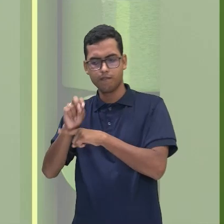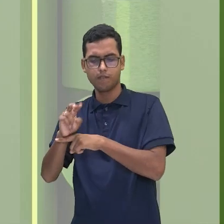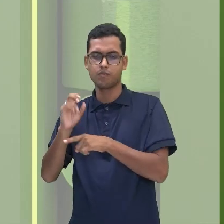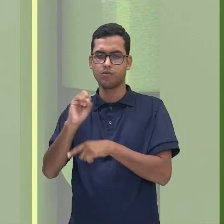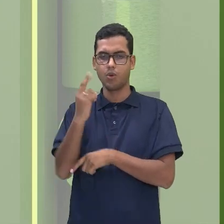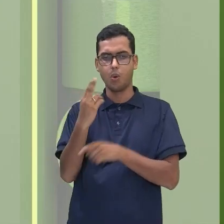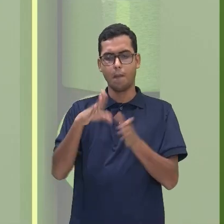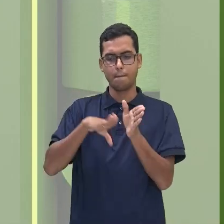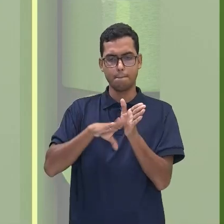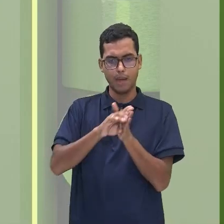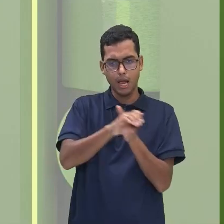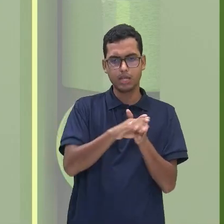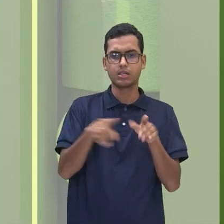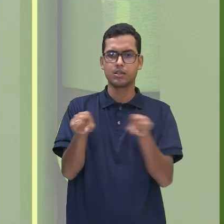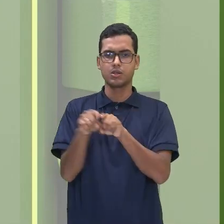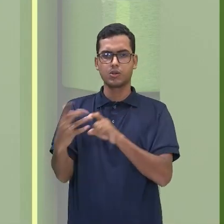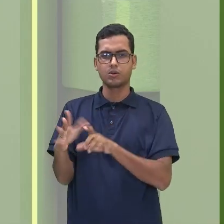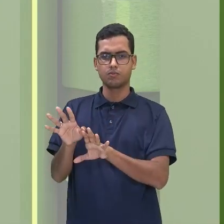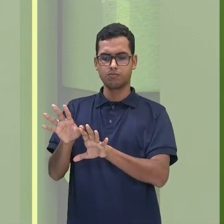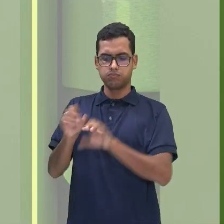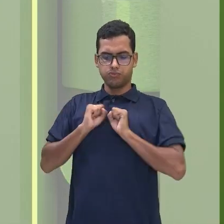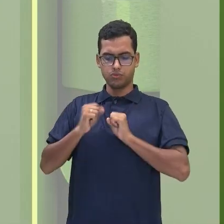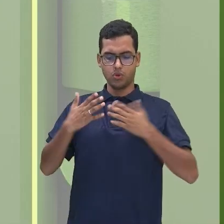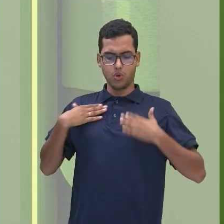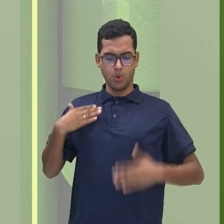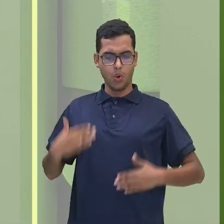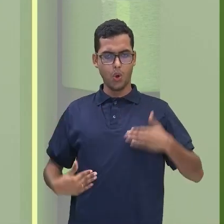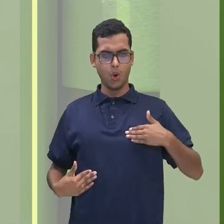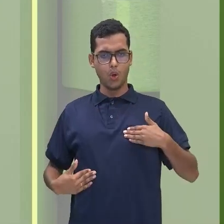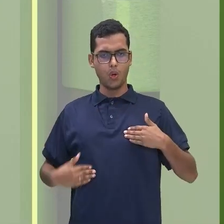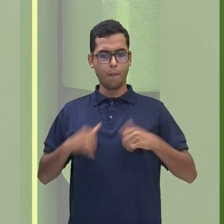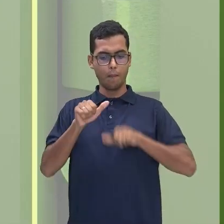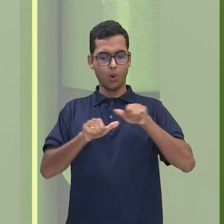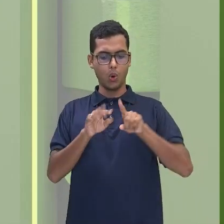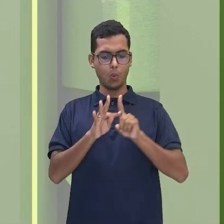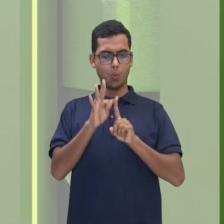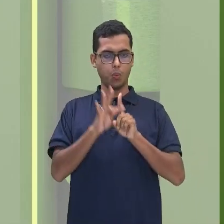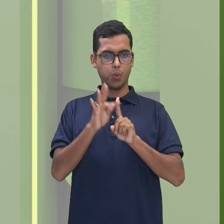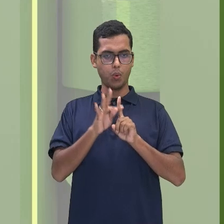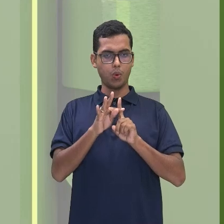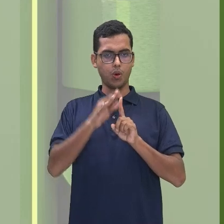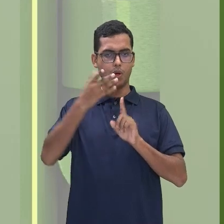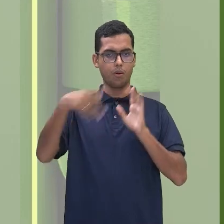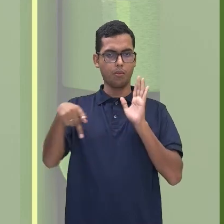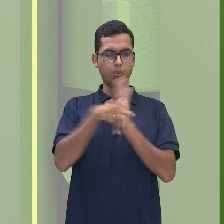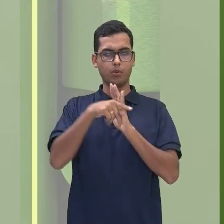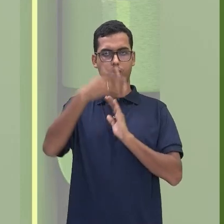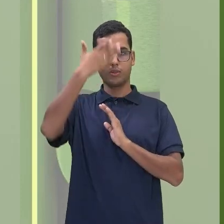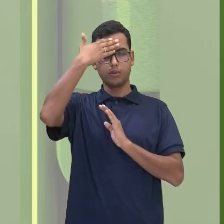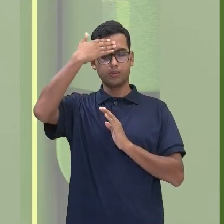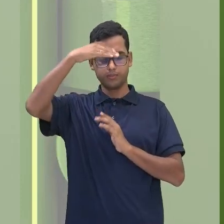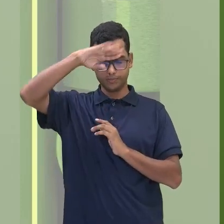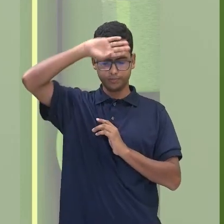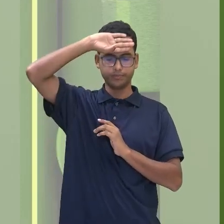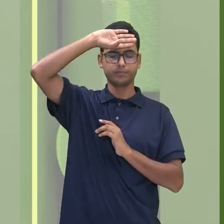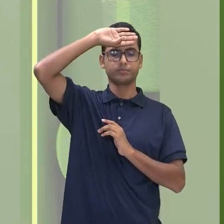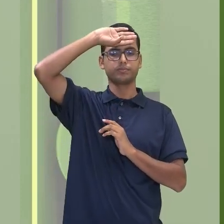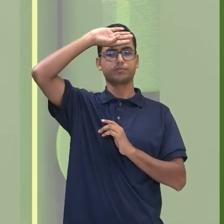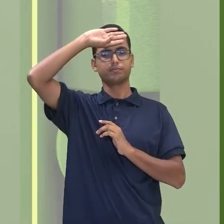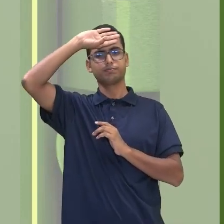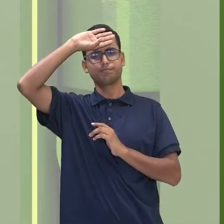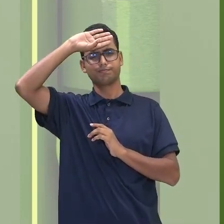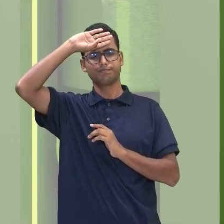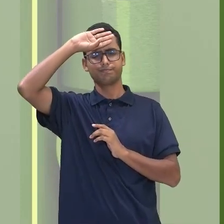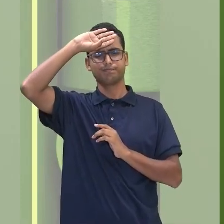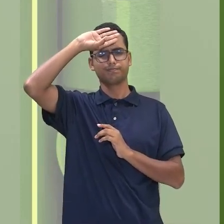bactéria, ocorre a alteração da temperatura. Isso aí é a febre, né? Você está elevando a